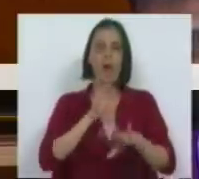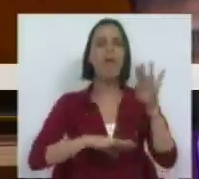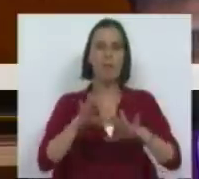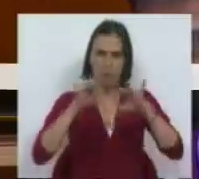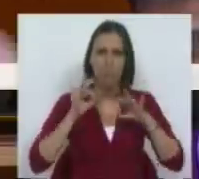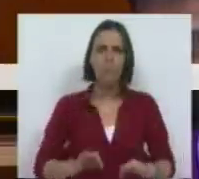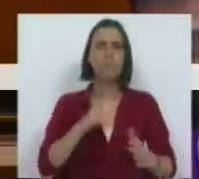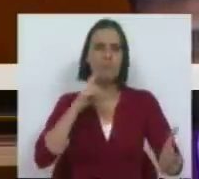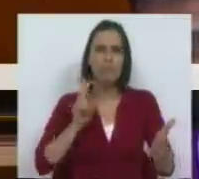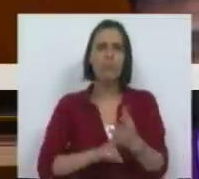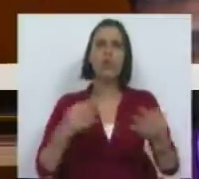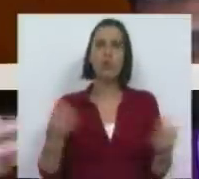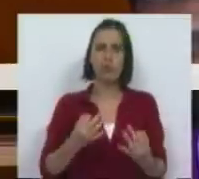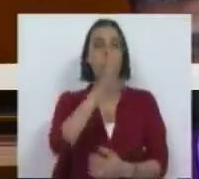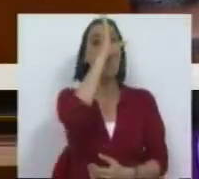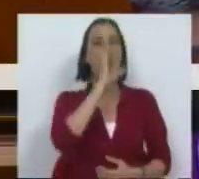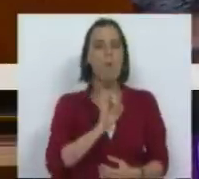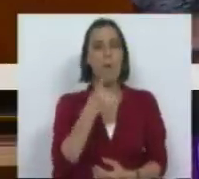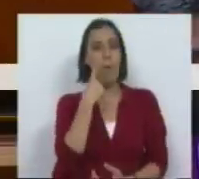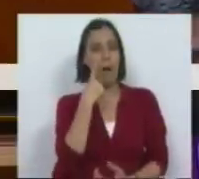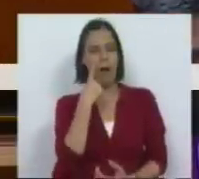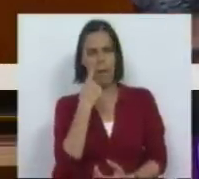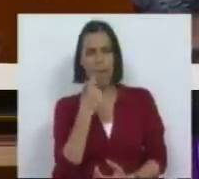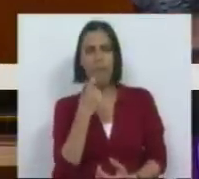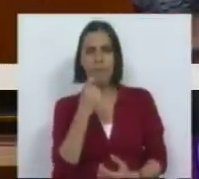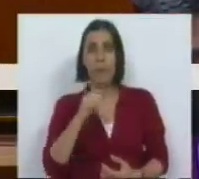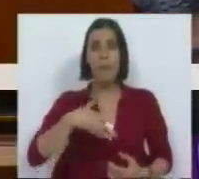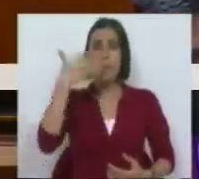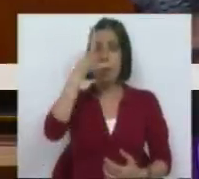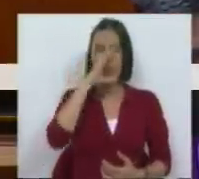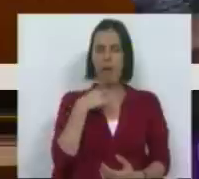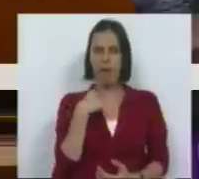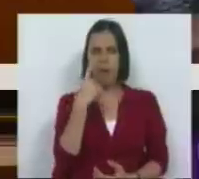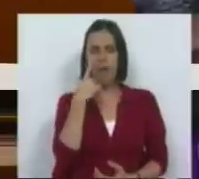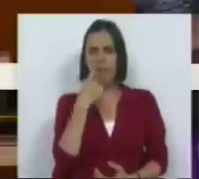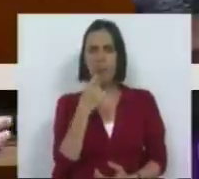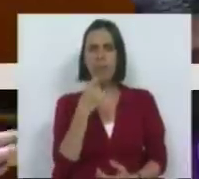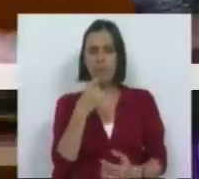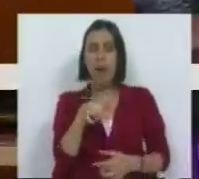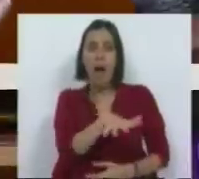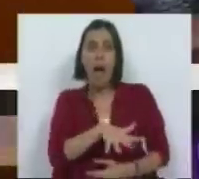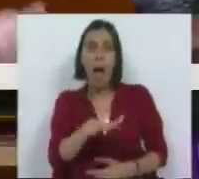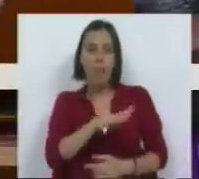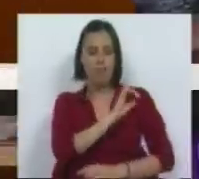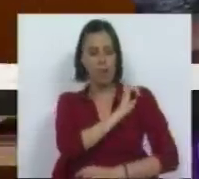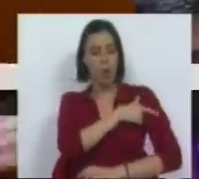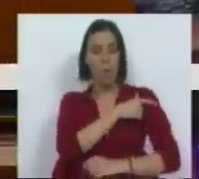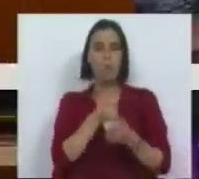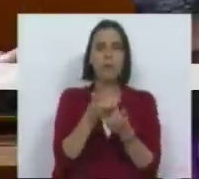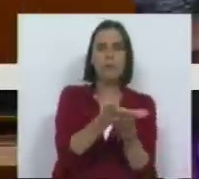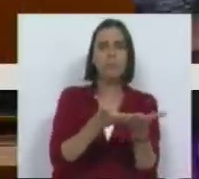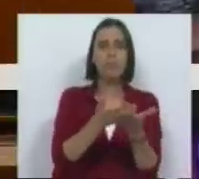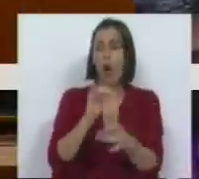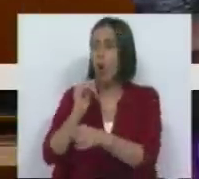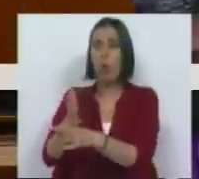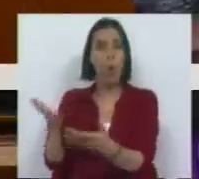mesmo. Quando o Governo se apercebeu, quando o Primeiro-Ministro se apercebeu, de que no âmbito das competências administrativas, porque não